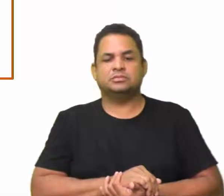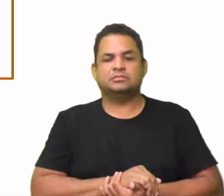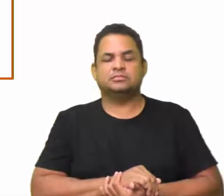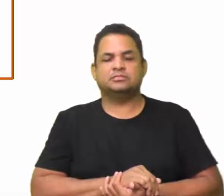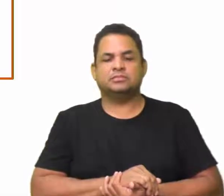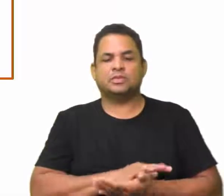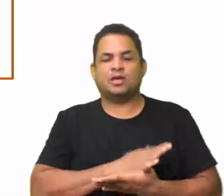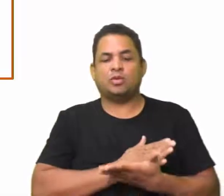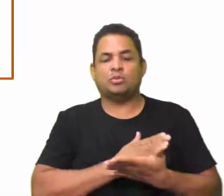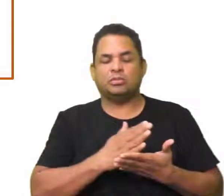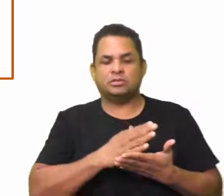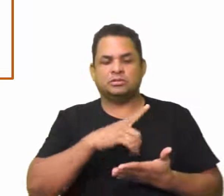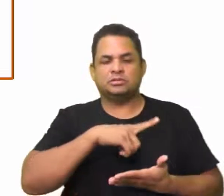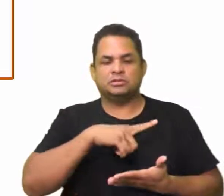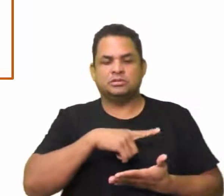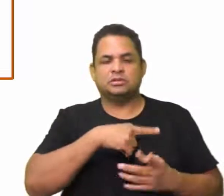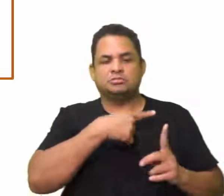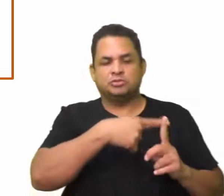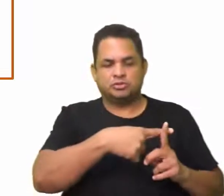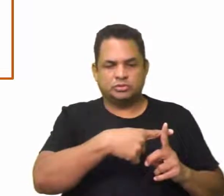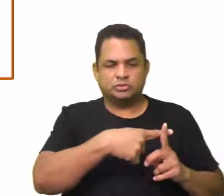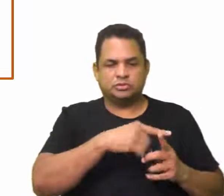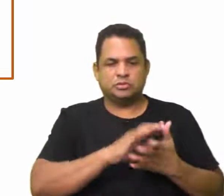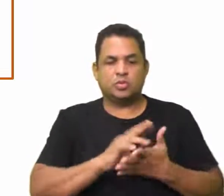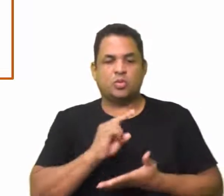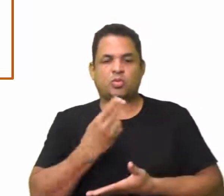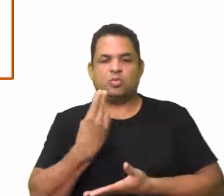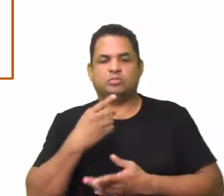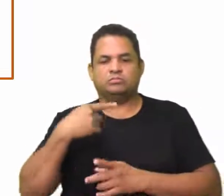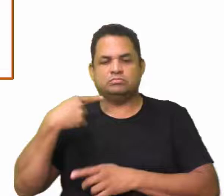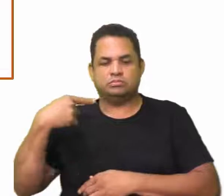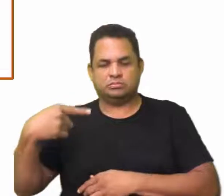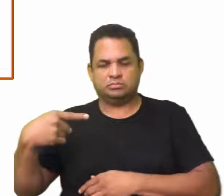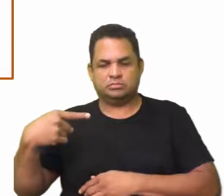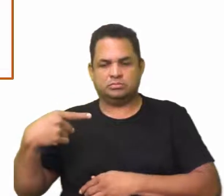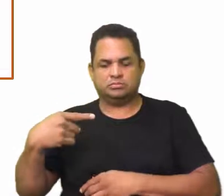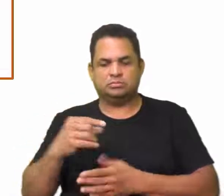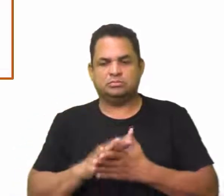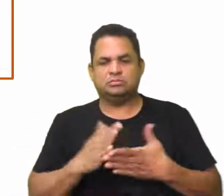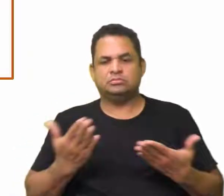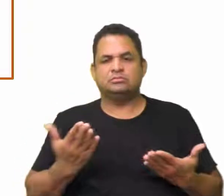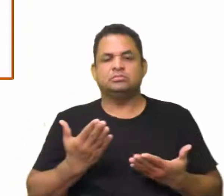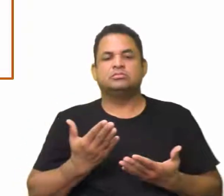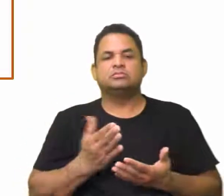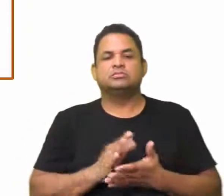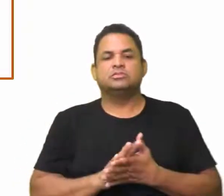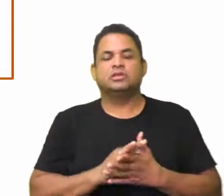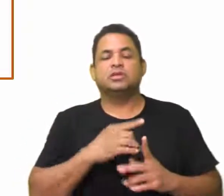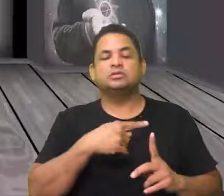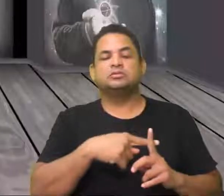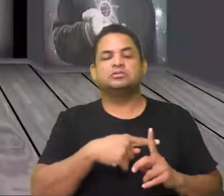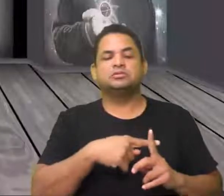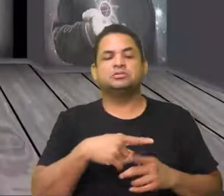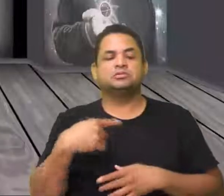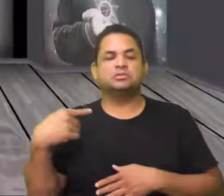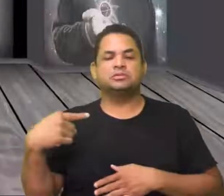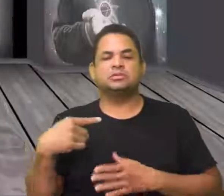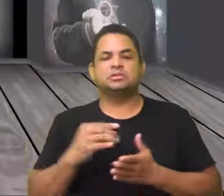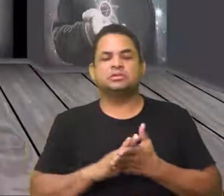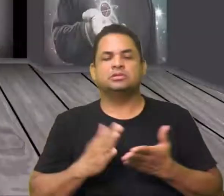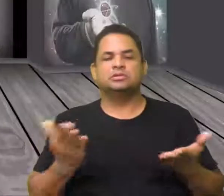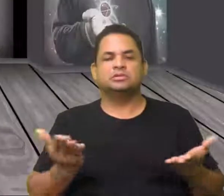a estar carregado positivamente ou negativamente. Então, o que seria esse positivamente e negativamente?